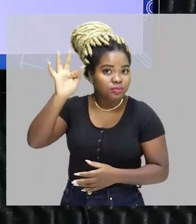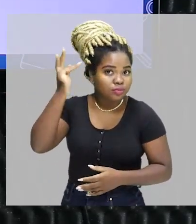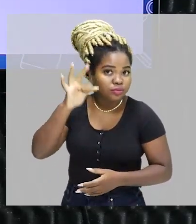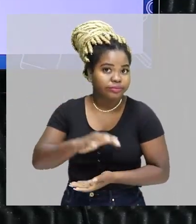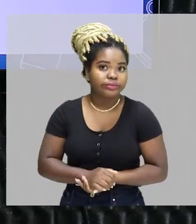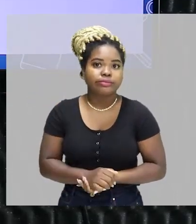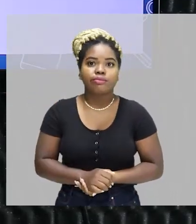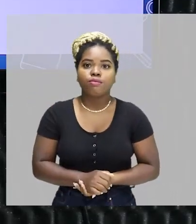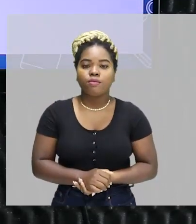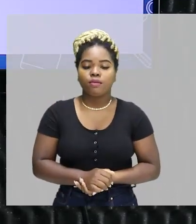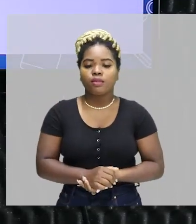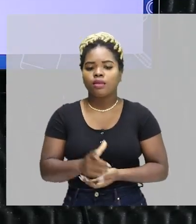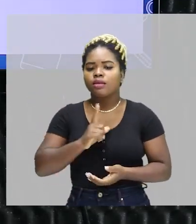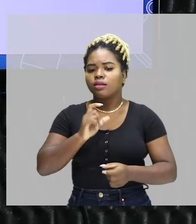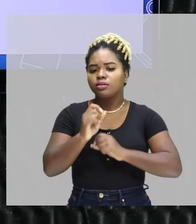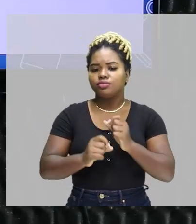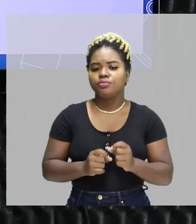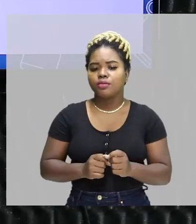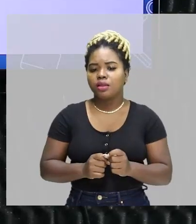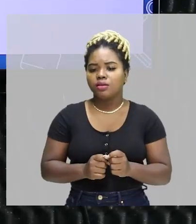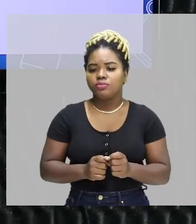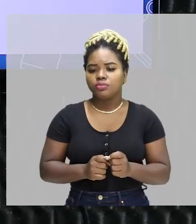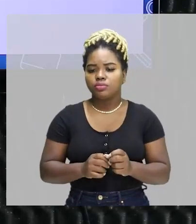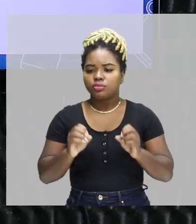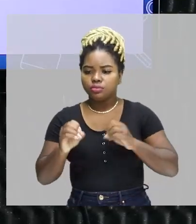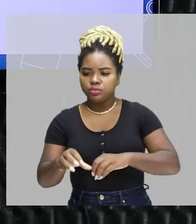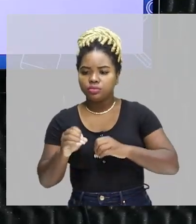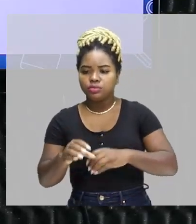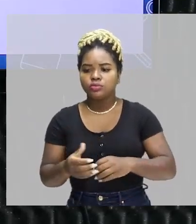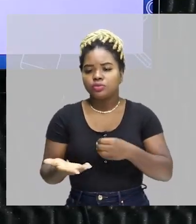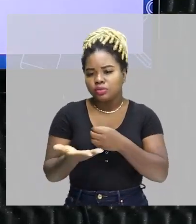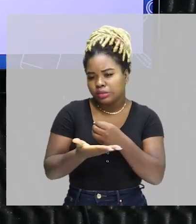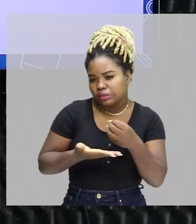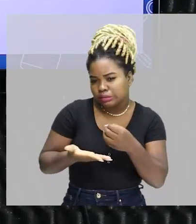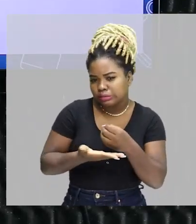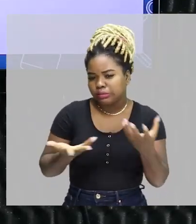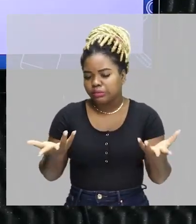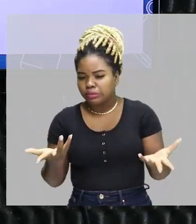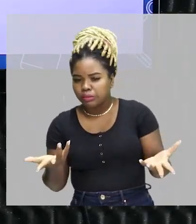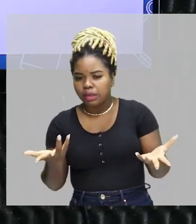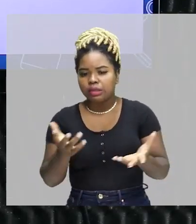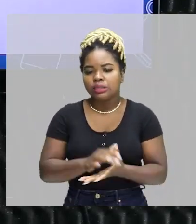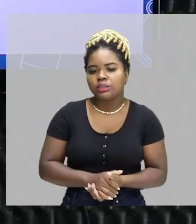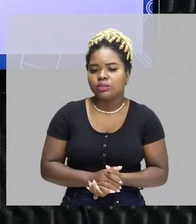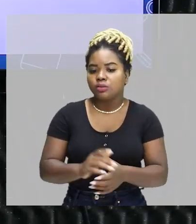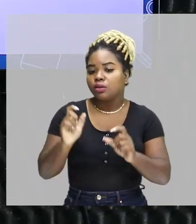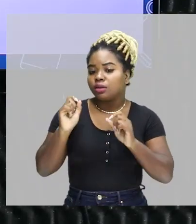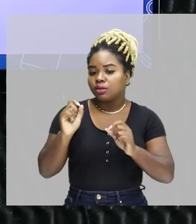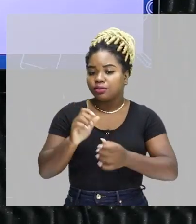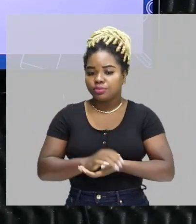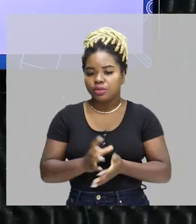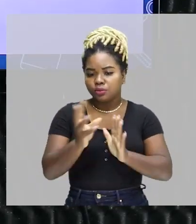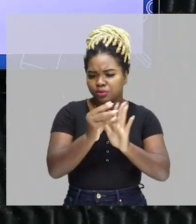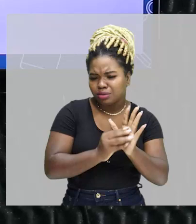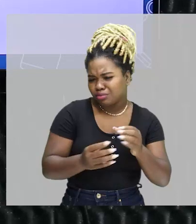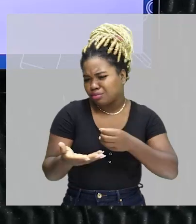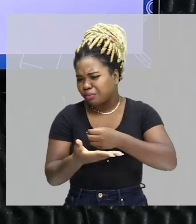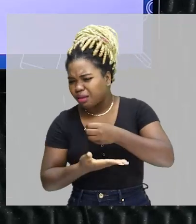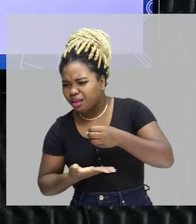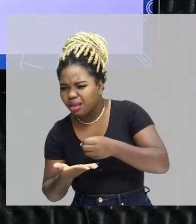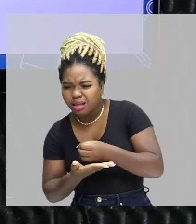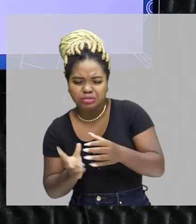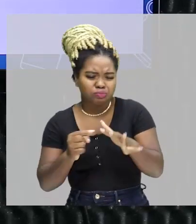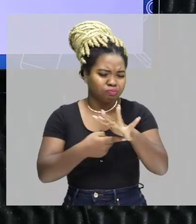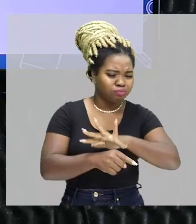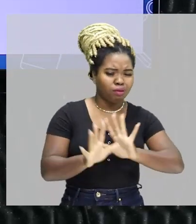básica, é importante dizer que a gente vai fazer aqui apenas o básico, obviamente, sem tanto aprofundamento, deixa lá para a